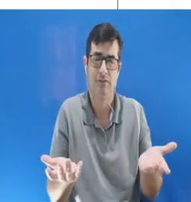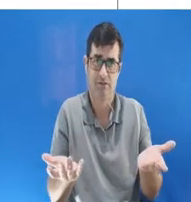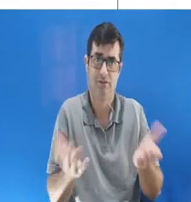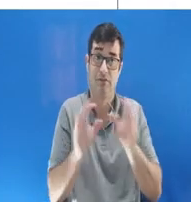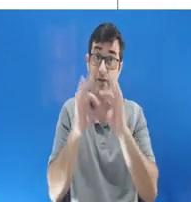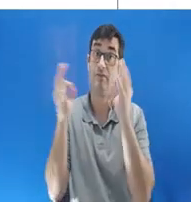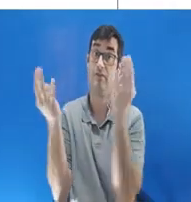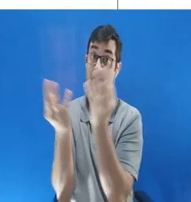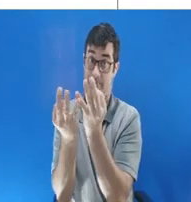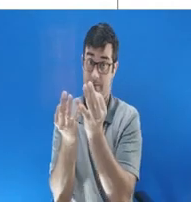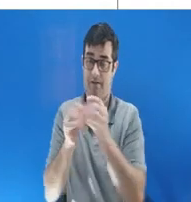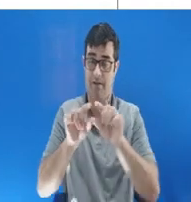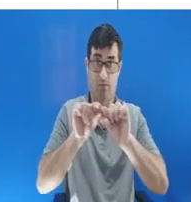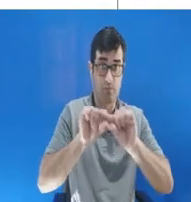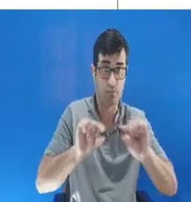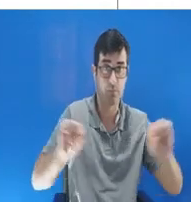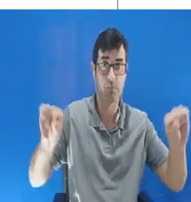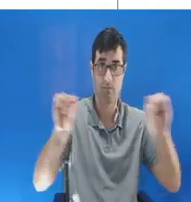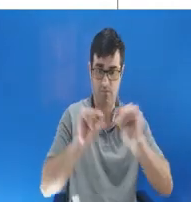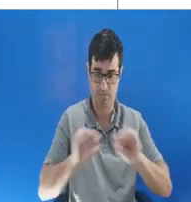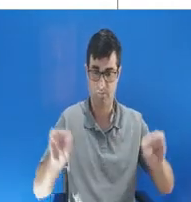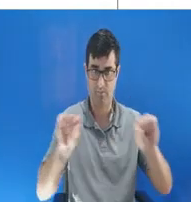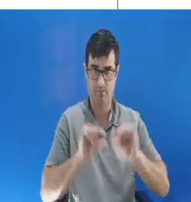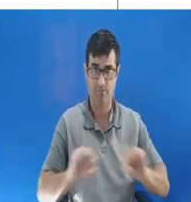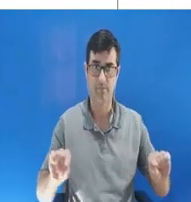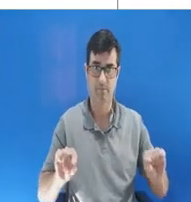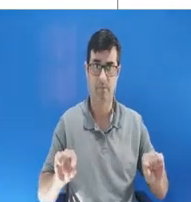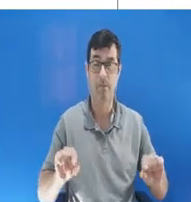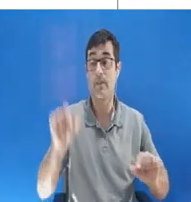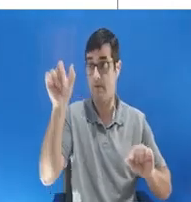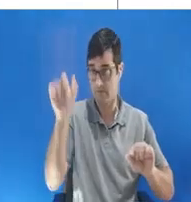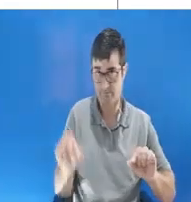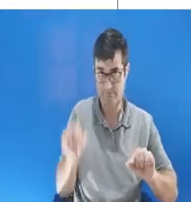nas famílias, como é que se dá